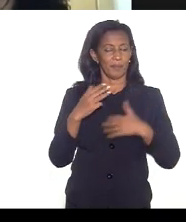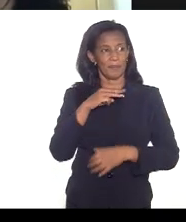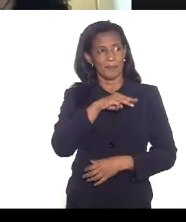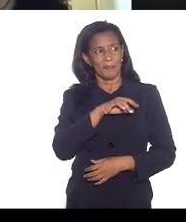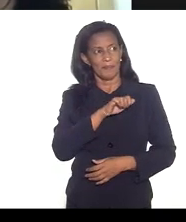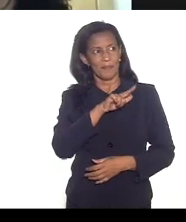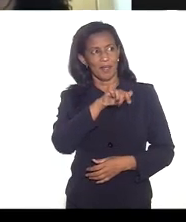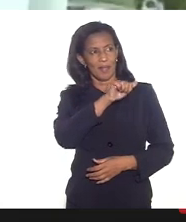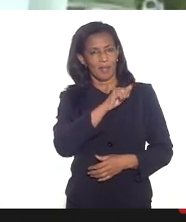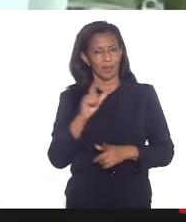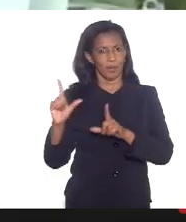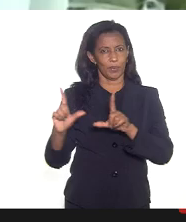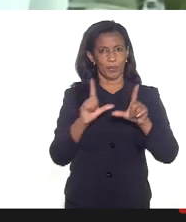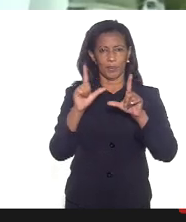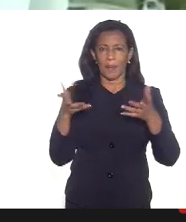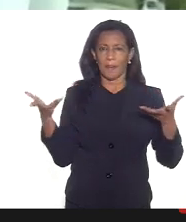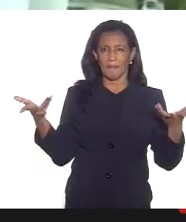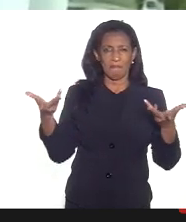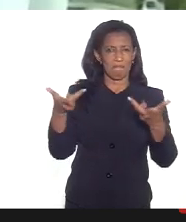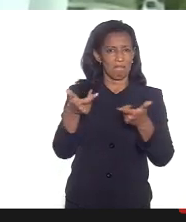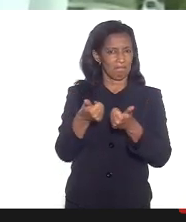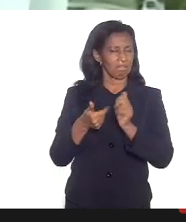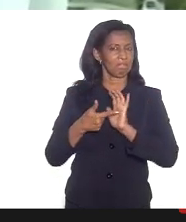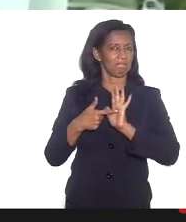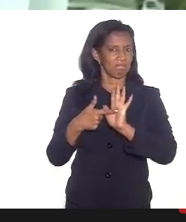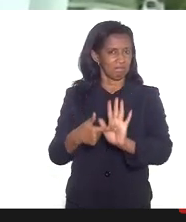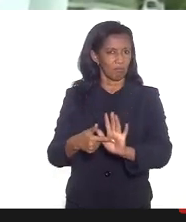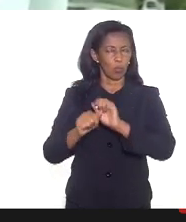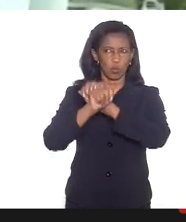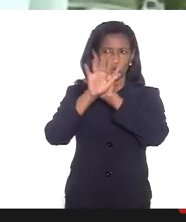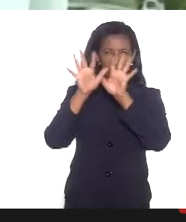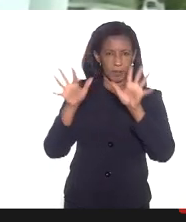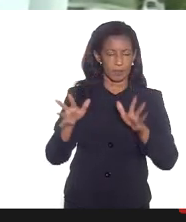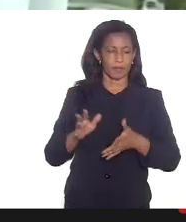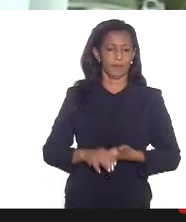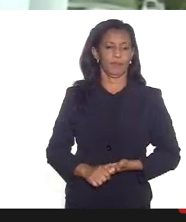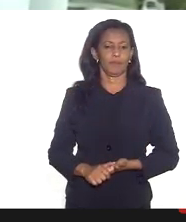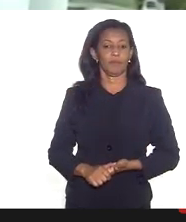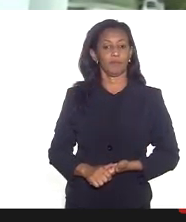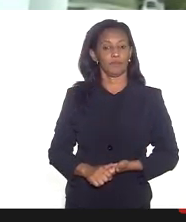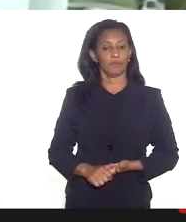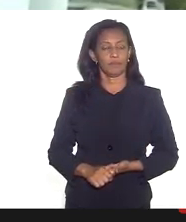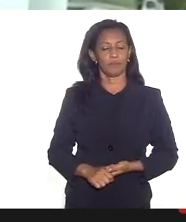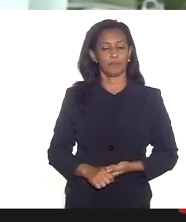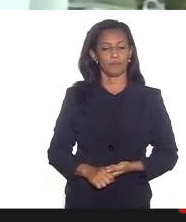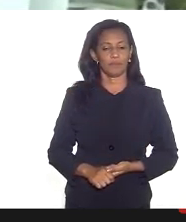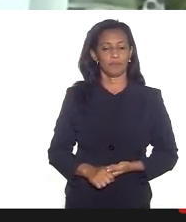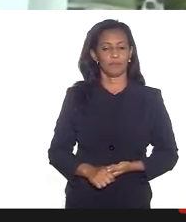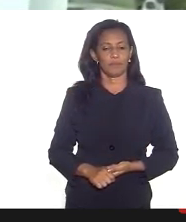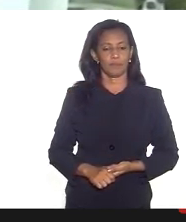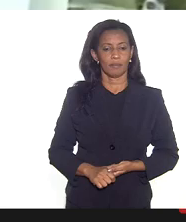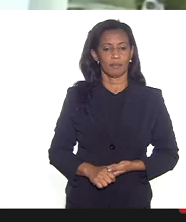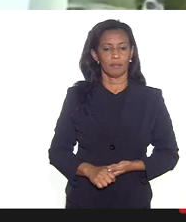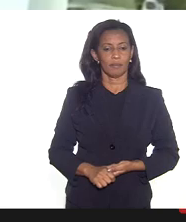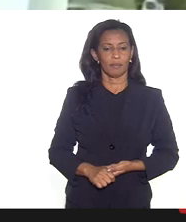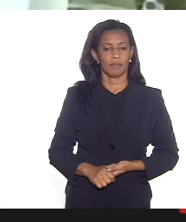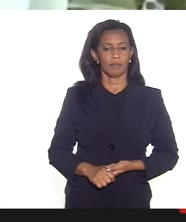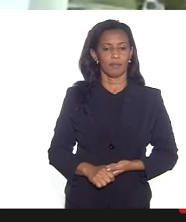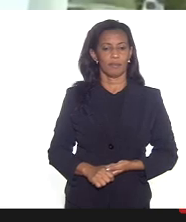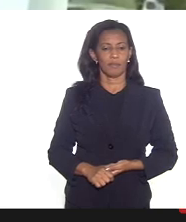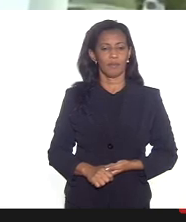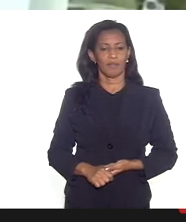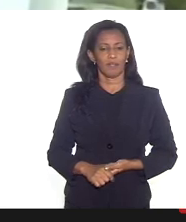pela brilhante apresentação múltipla vencedora e sim uma cidade